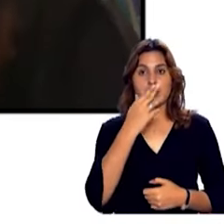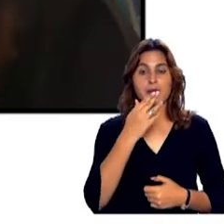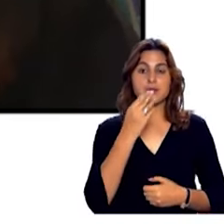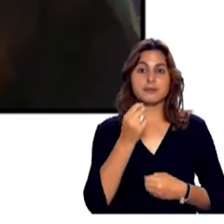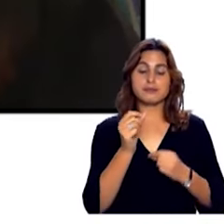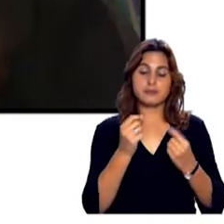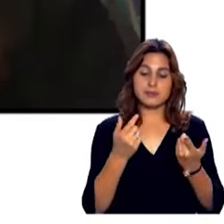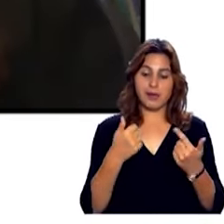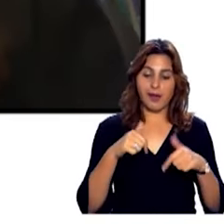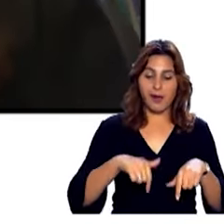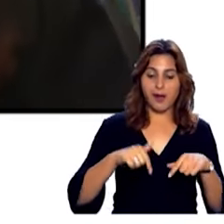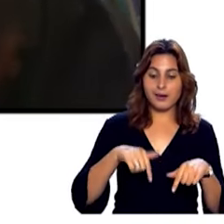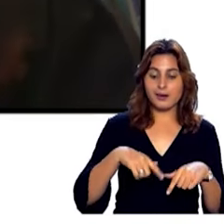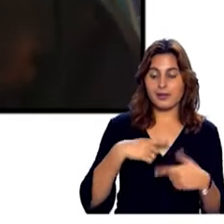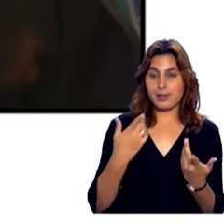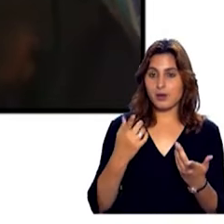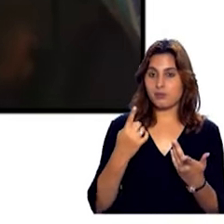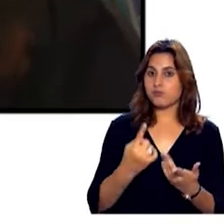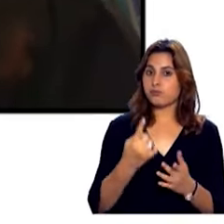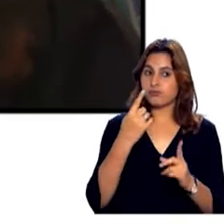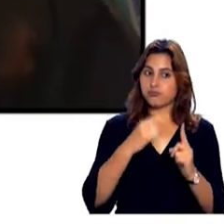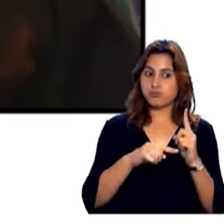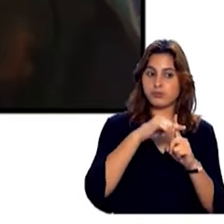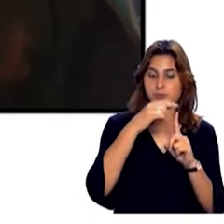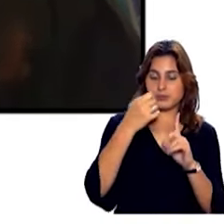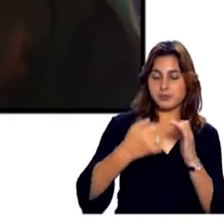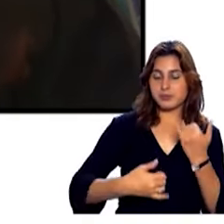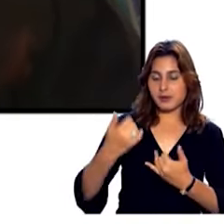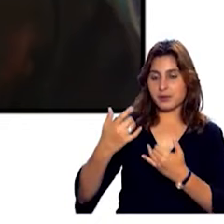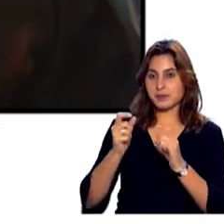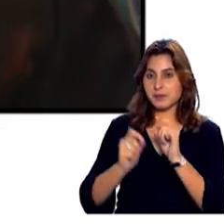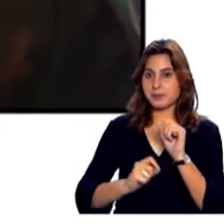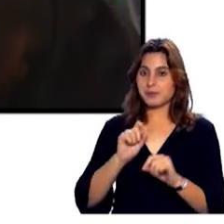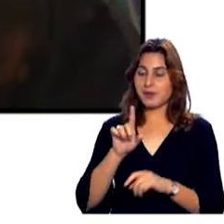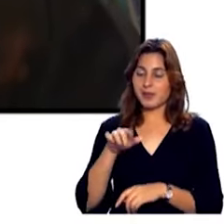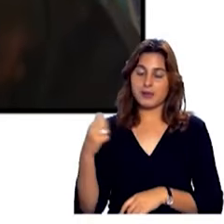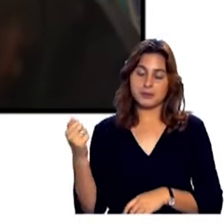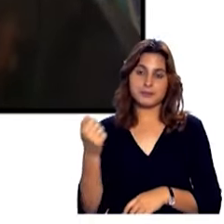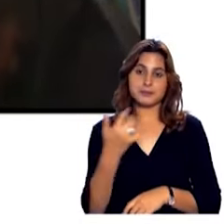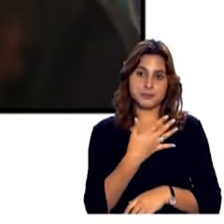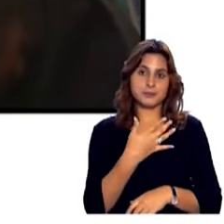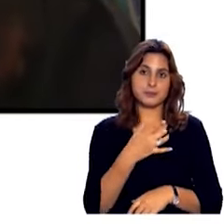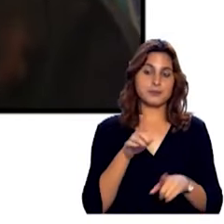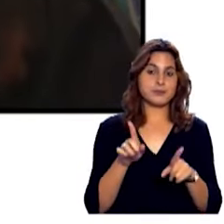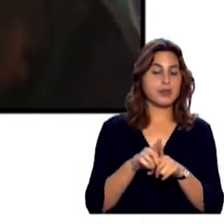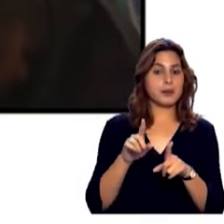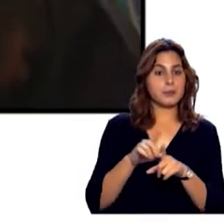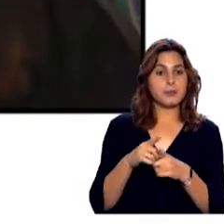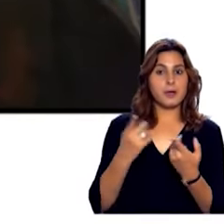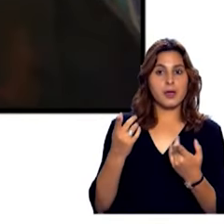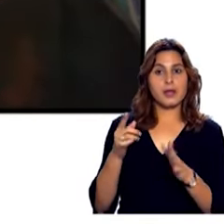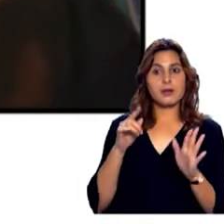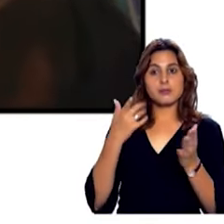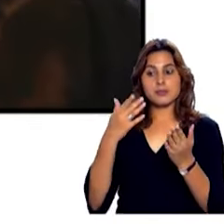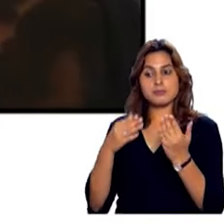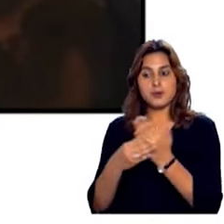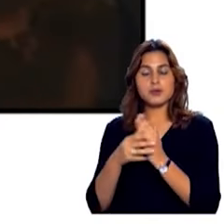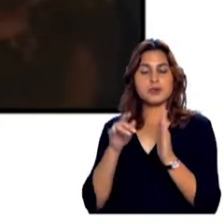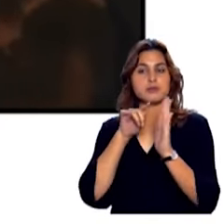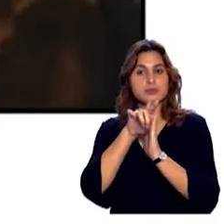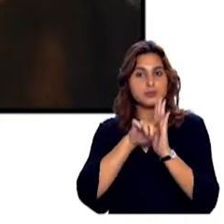a a mensagem positiva de tudo isso que eu disse é que essa novidade né esse novo filtro que agora passará